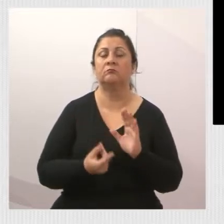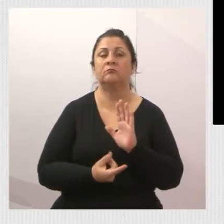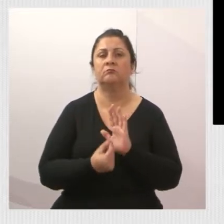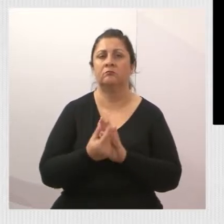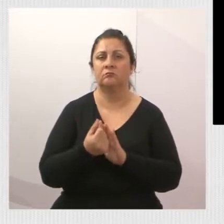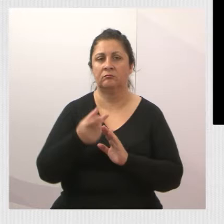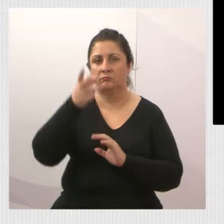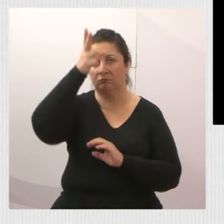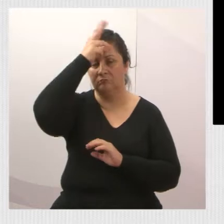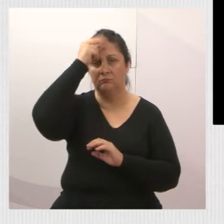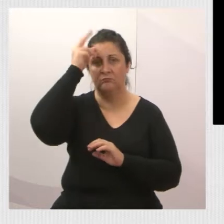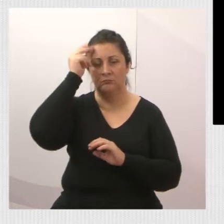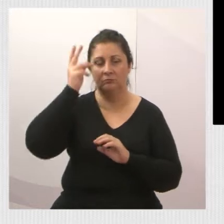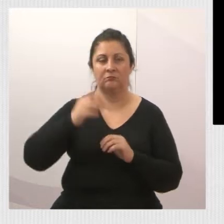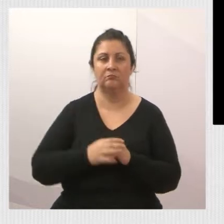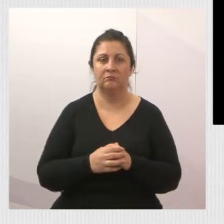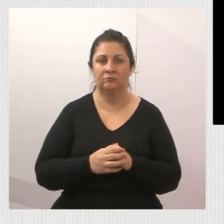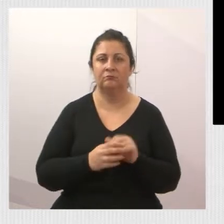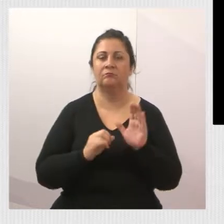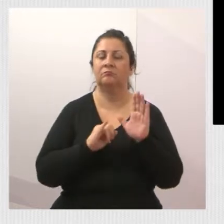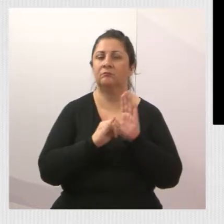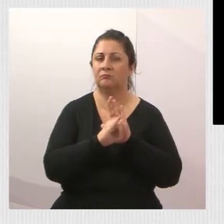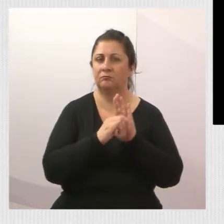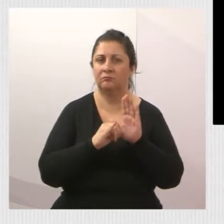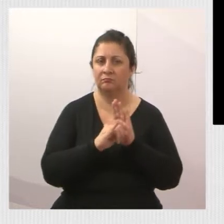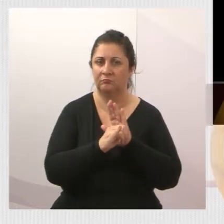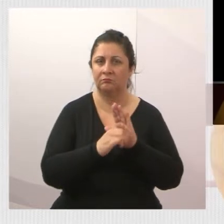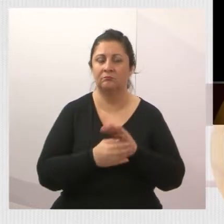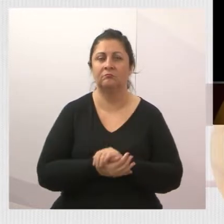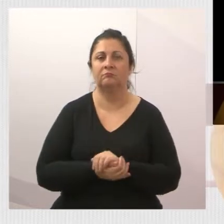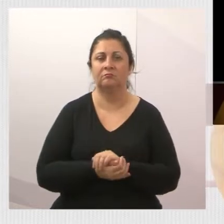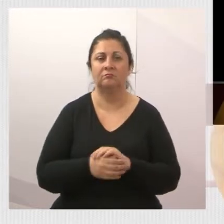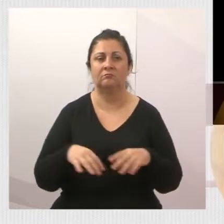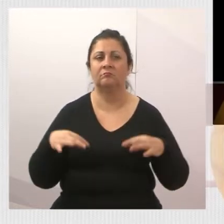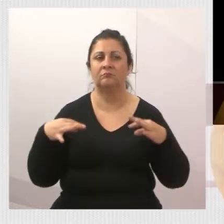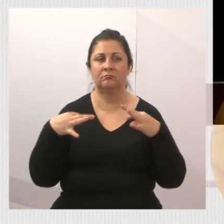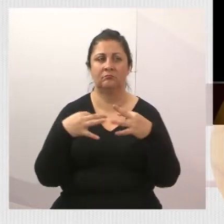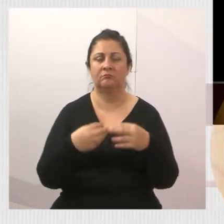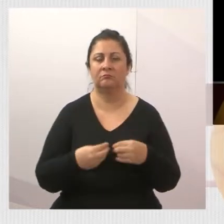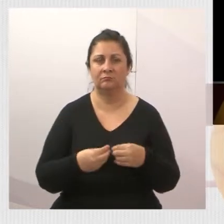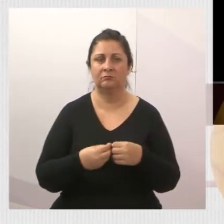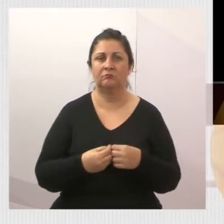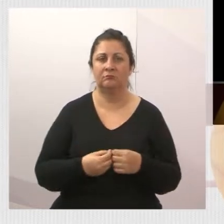para a Prefeitura, desde os impostos arrecadados, mas também de todas as